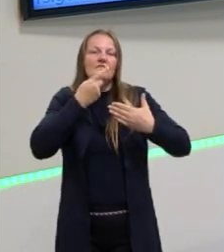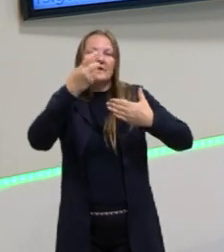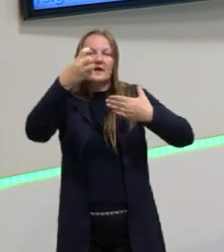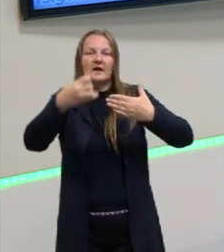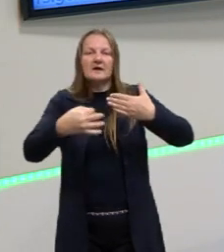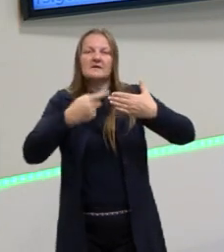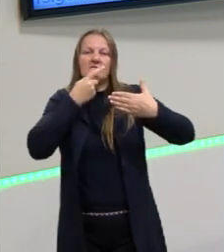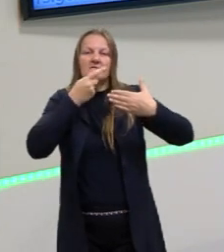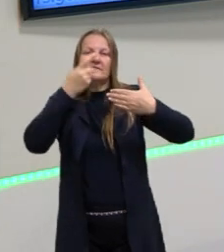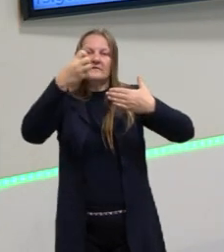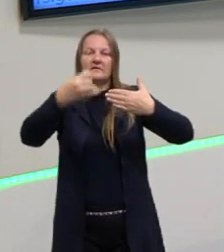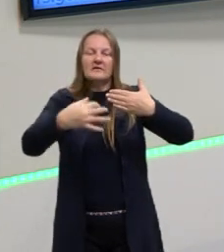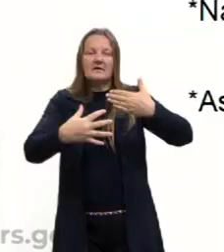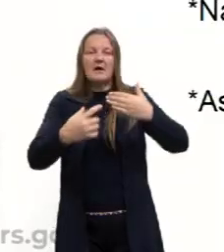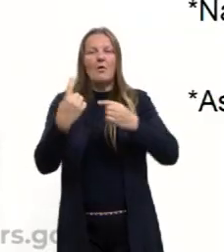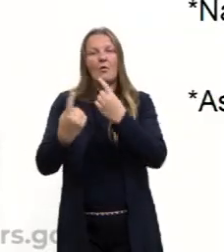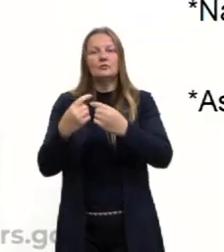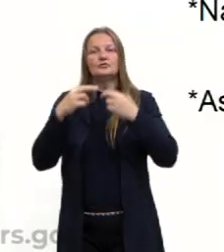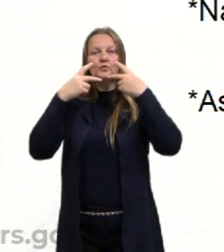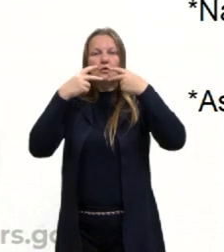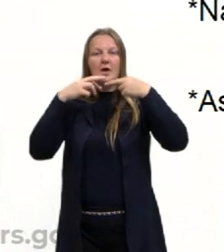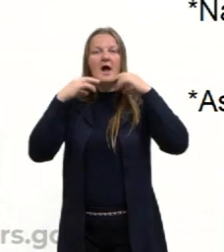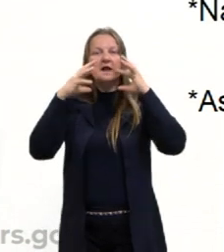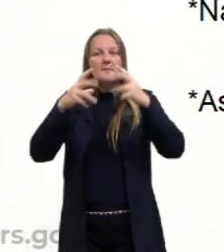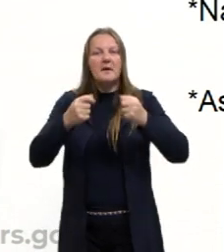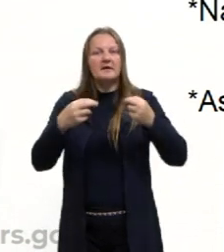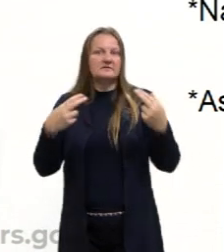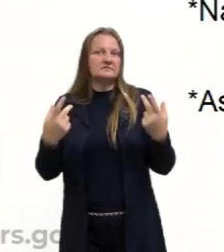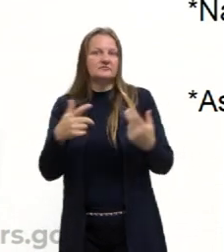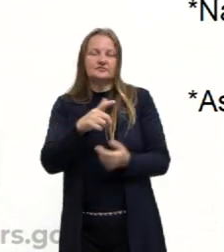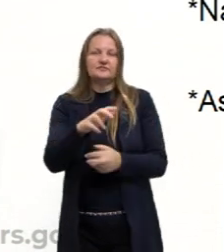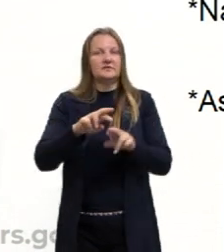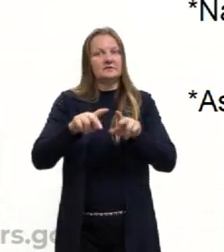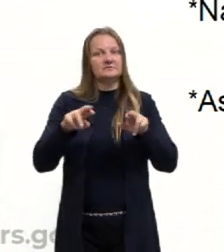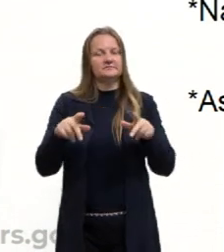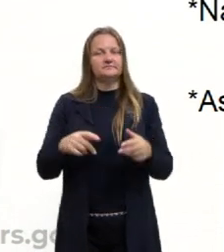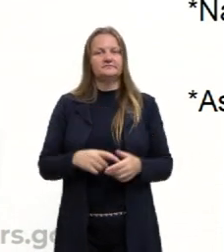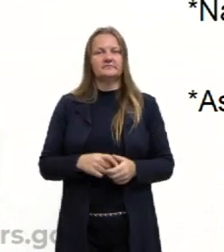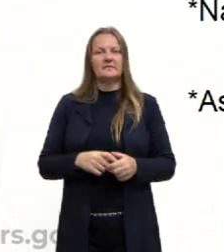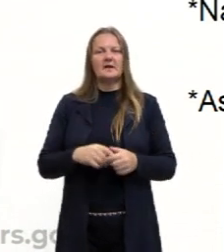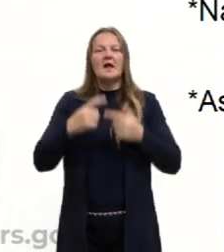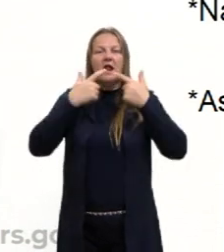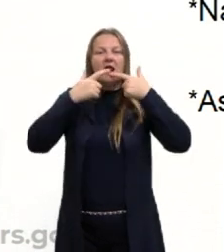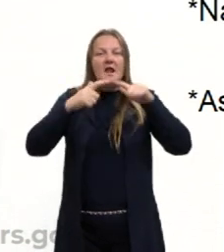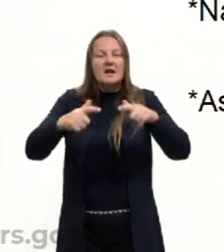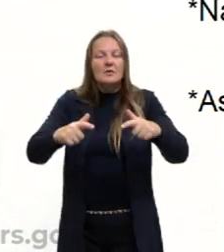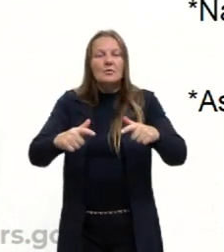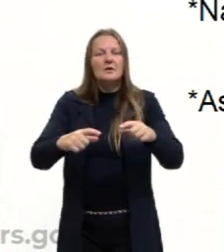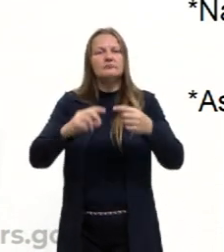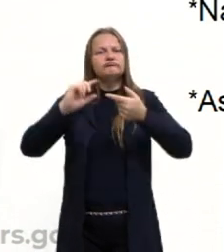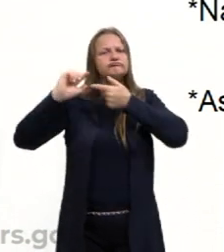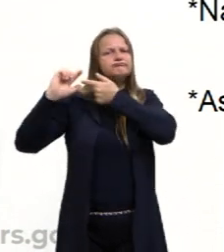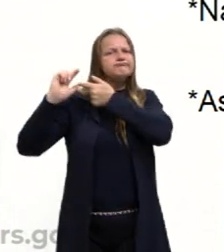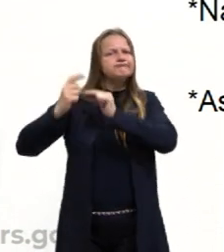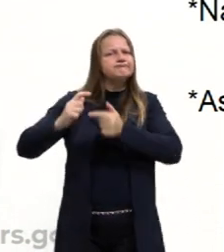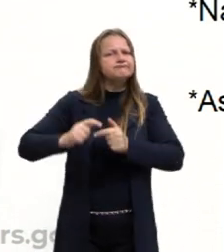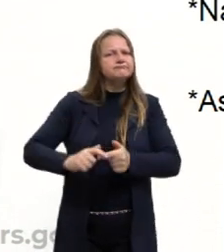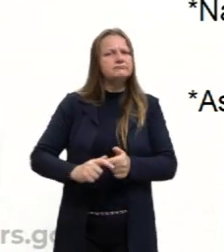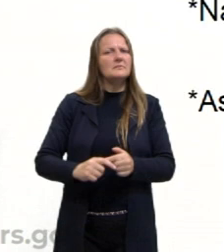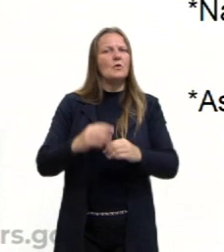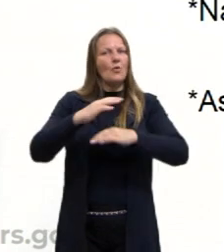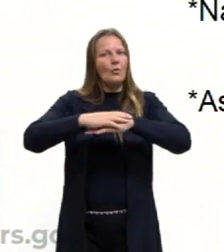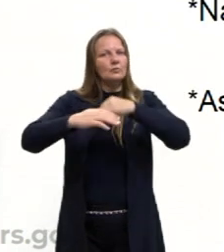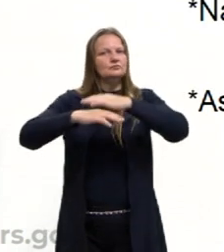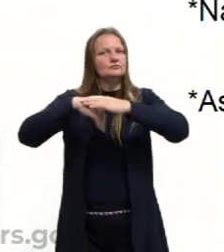nós precisamos desenvolvê-la as línguas são convencionais o que que são convencionais são construções históricas né